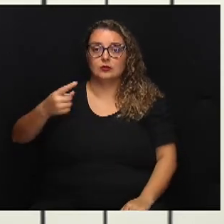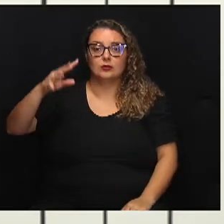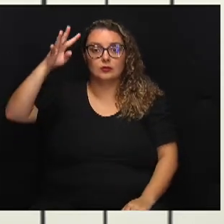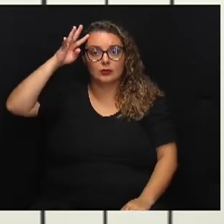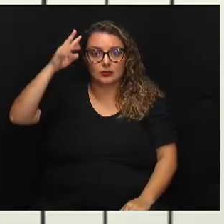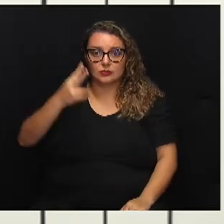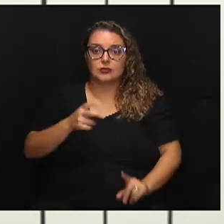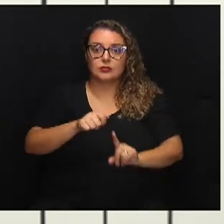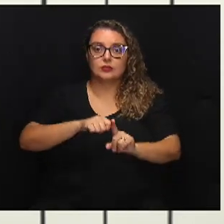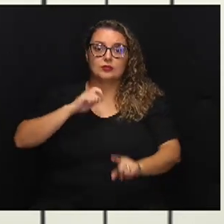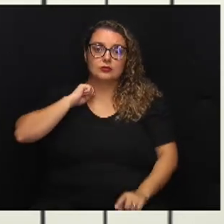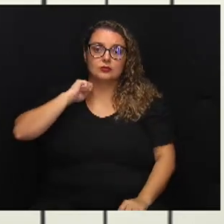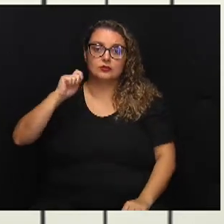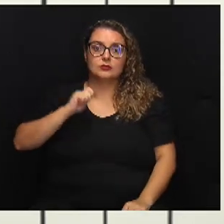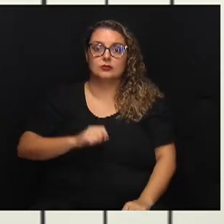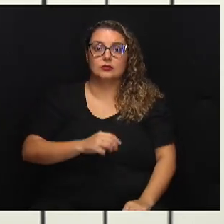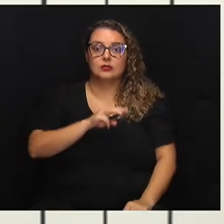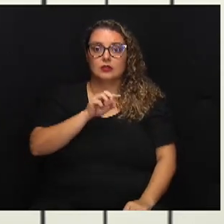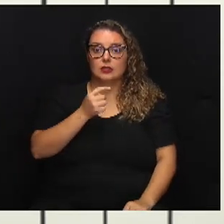O endereço é o